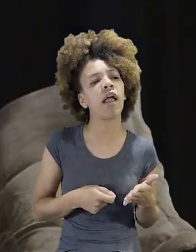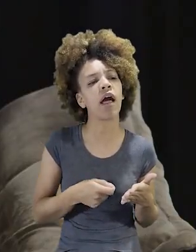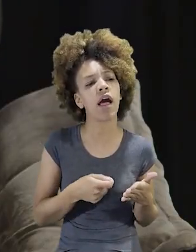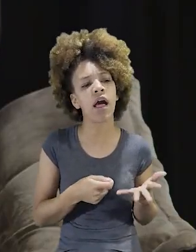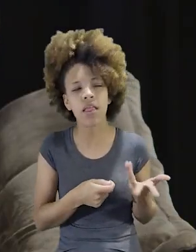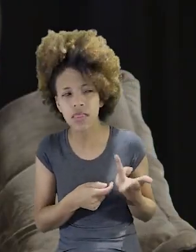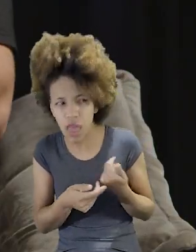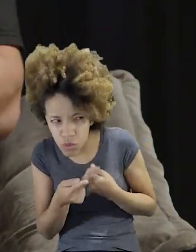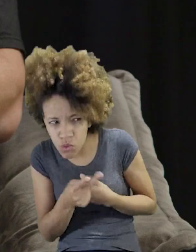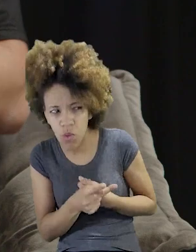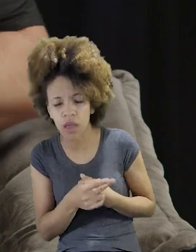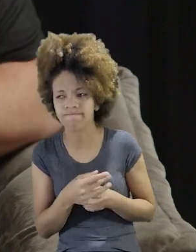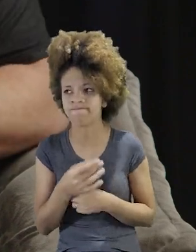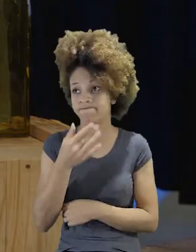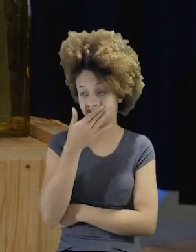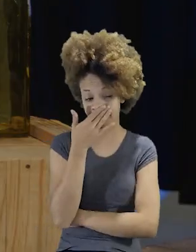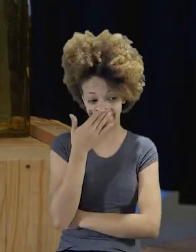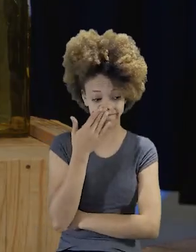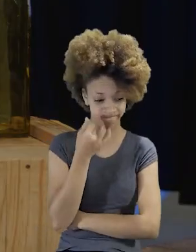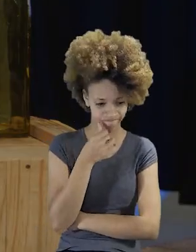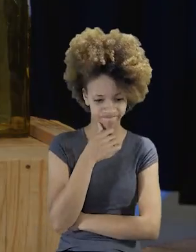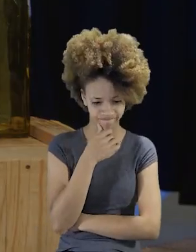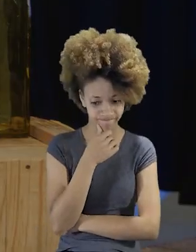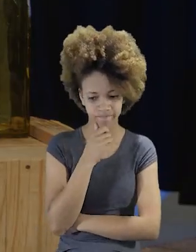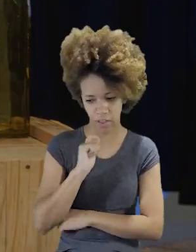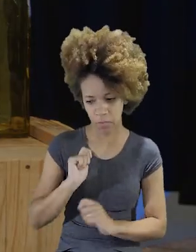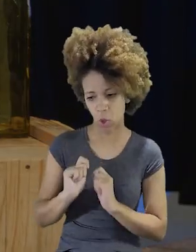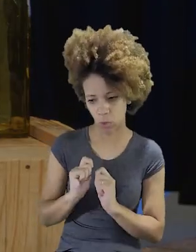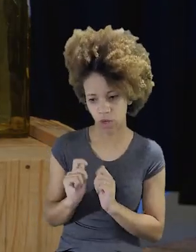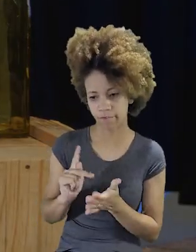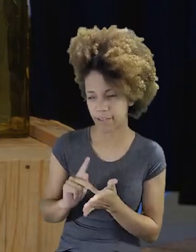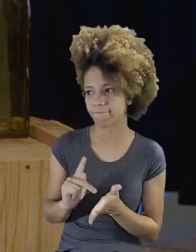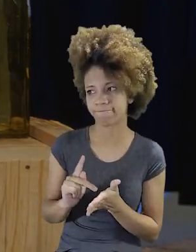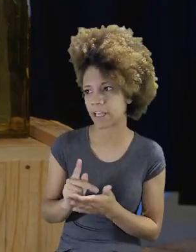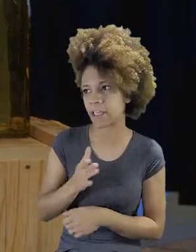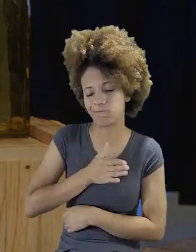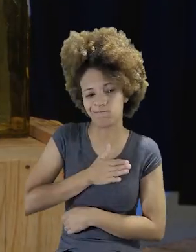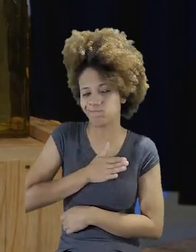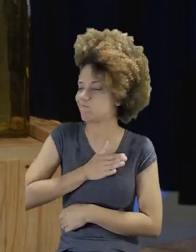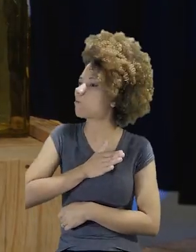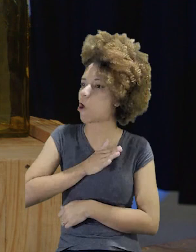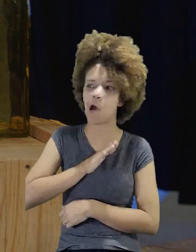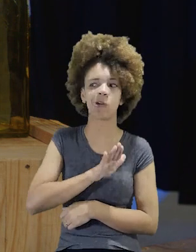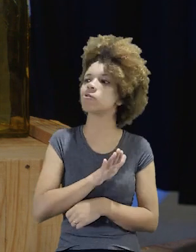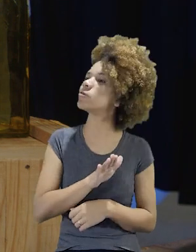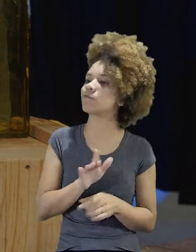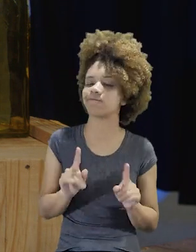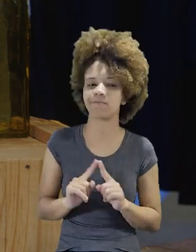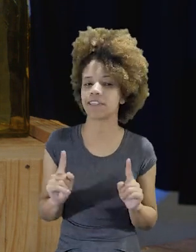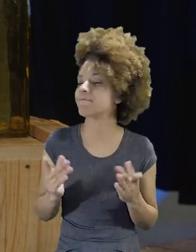realmente quer colocar a verdade na sua arte tá ligado é ela falou é verdade é verdade eu não gosto